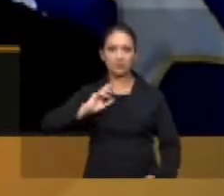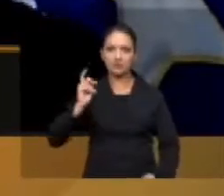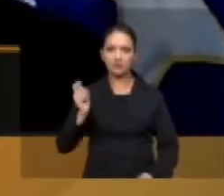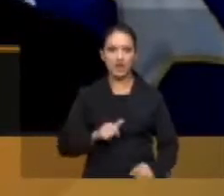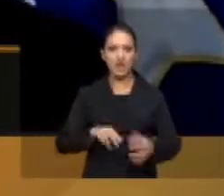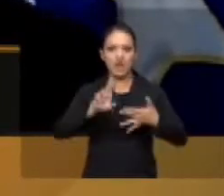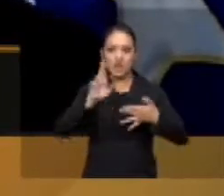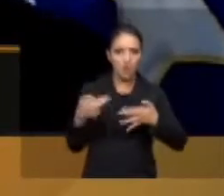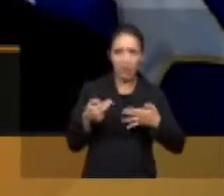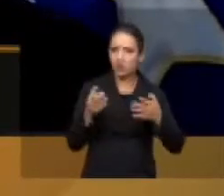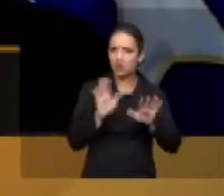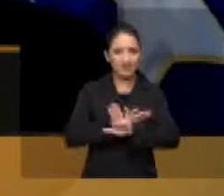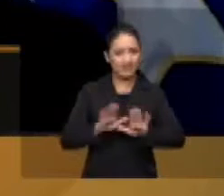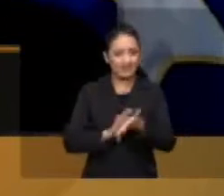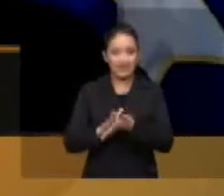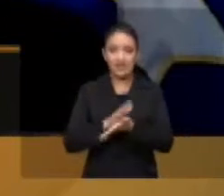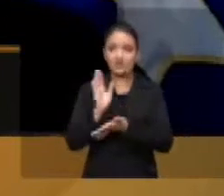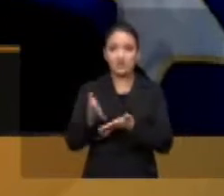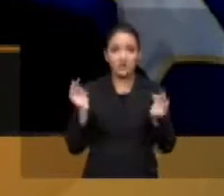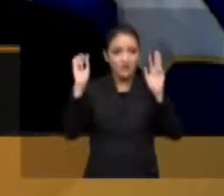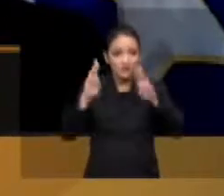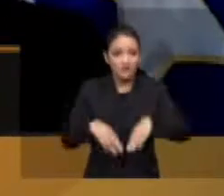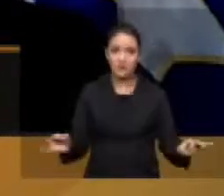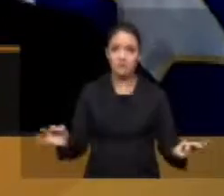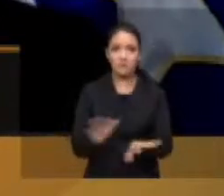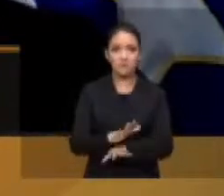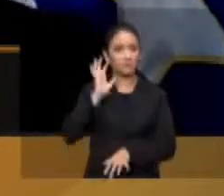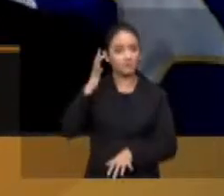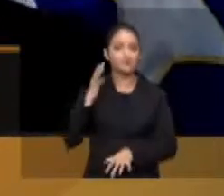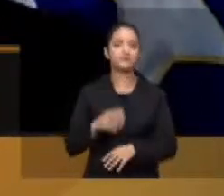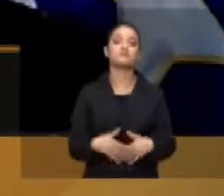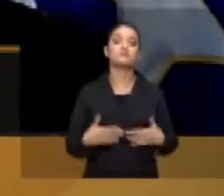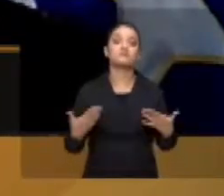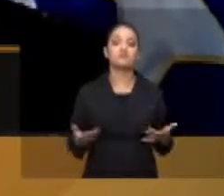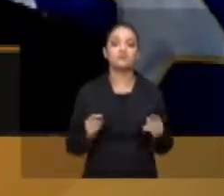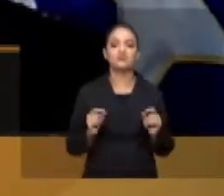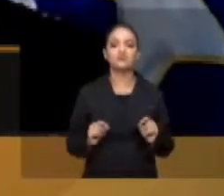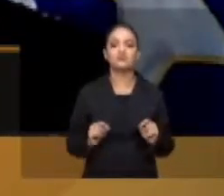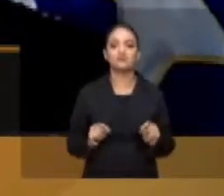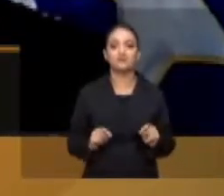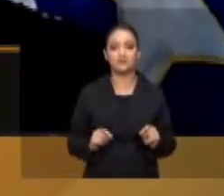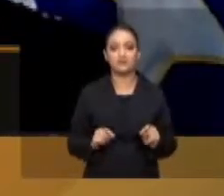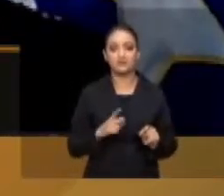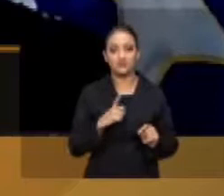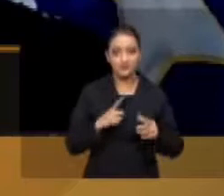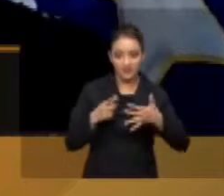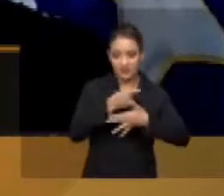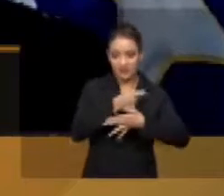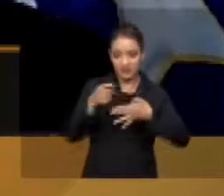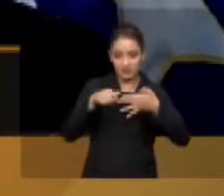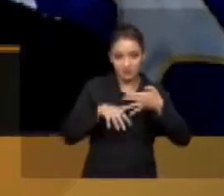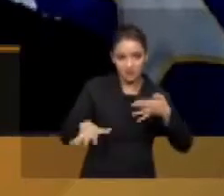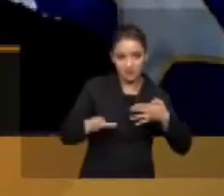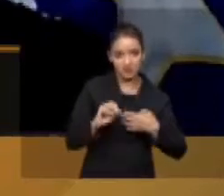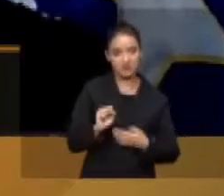professores de processo civil, especialmente ao ministro-presidente, tendo em vista que é remansosa a jurisprudência da Corte